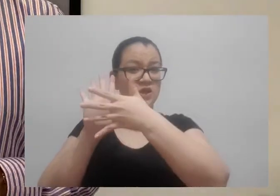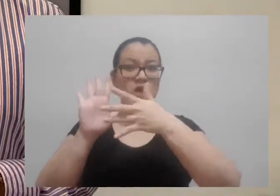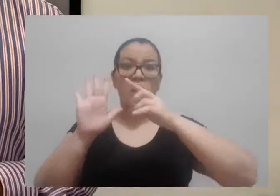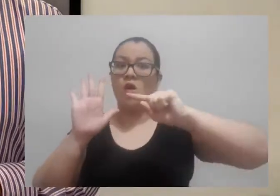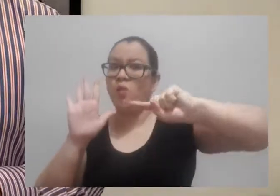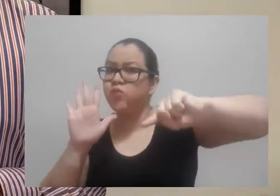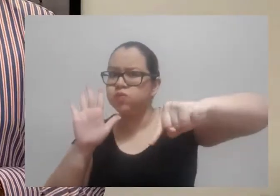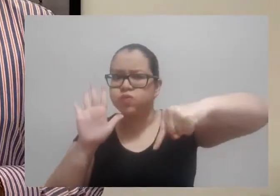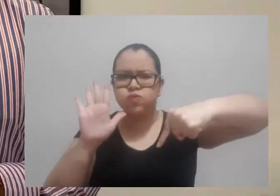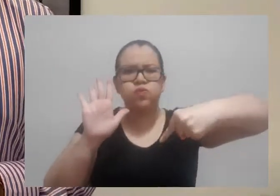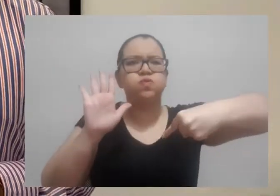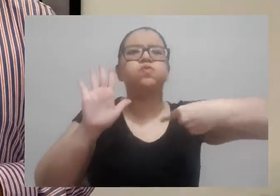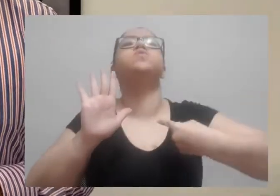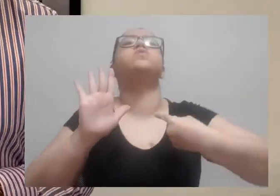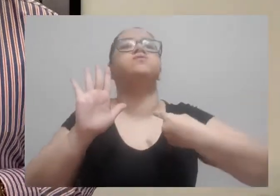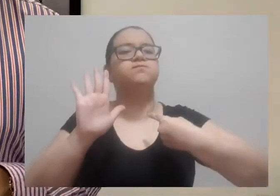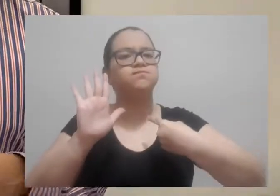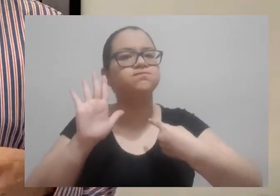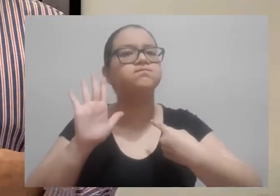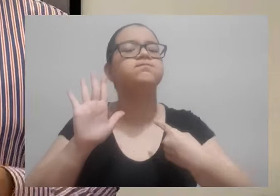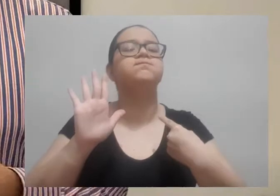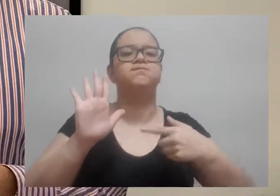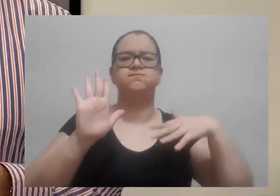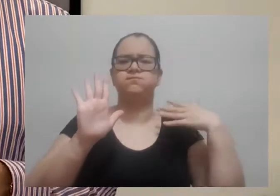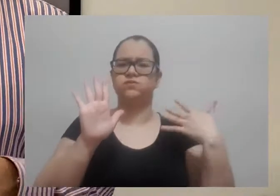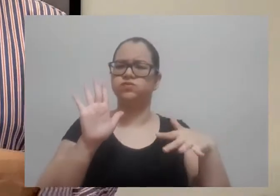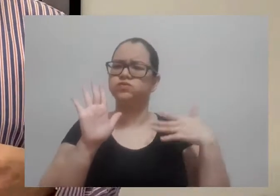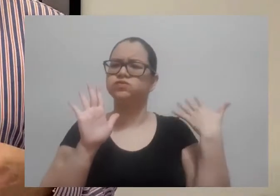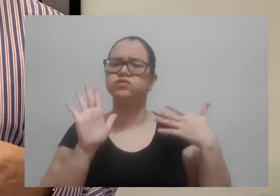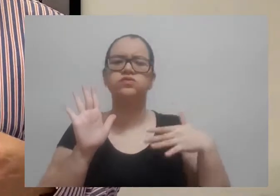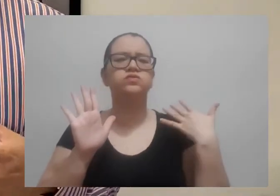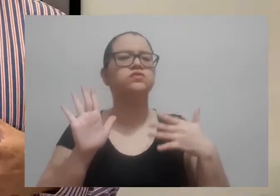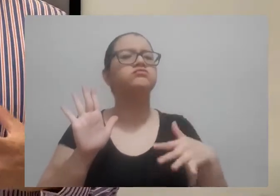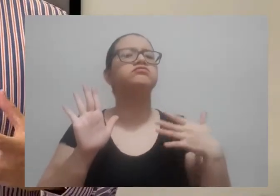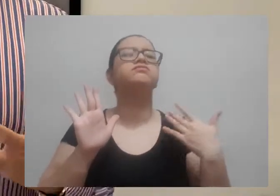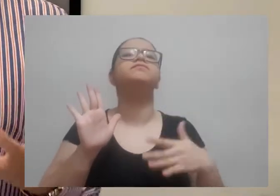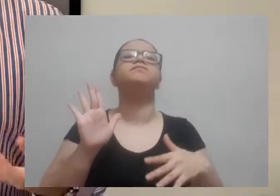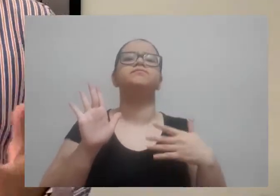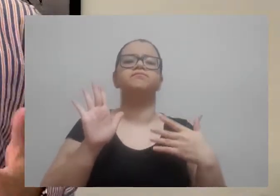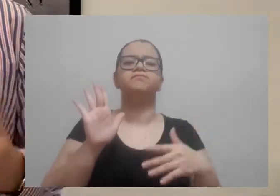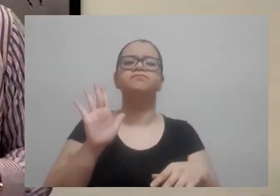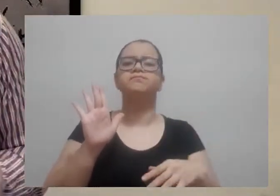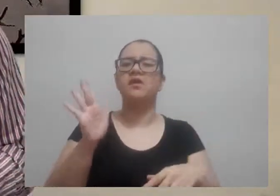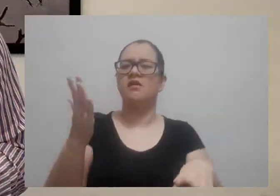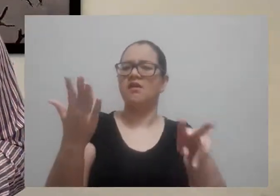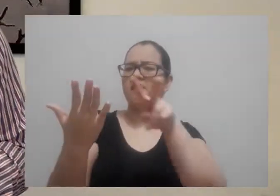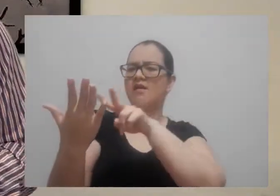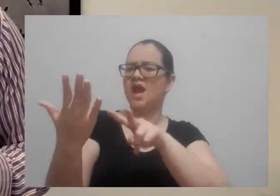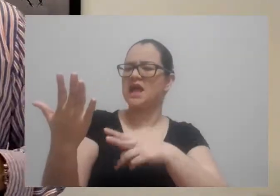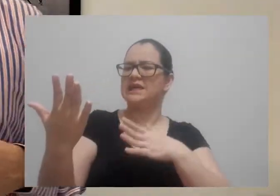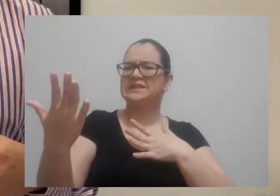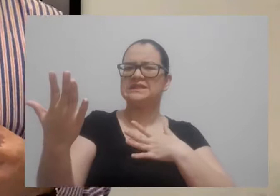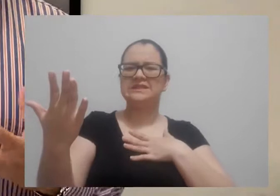realmente faz com que a gente nos leve a uma reflexão,